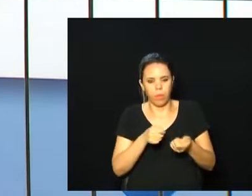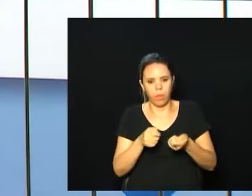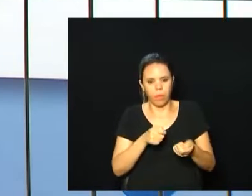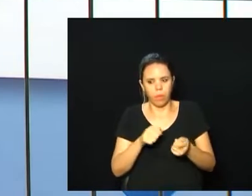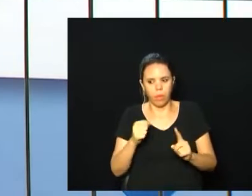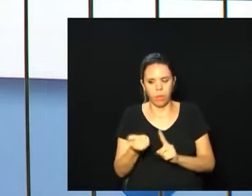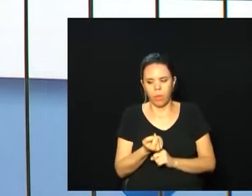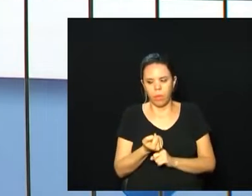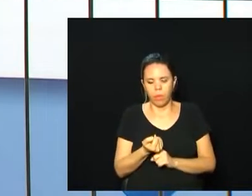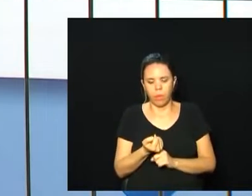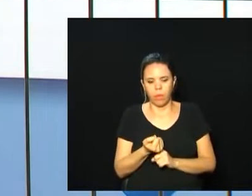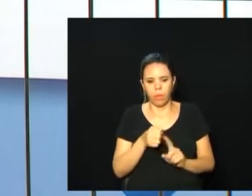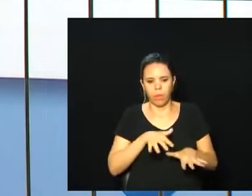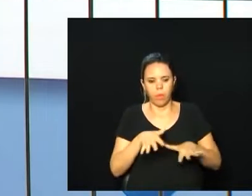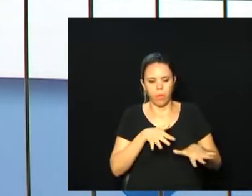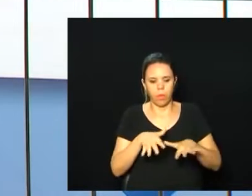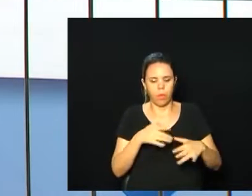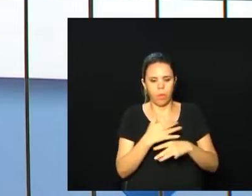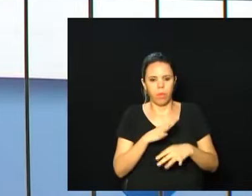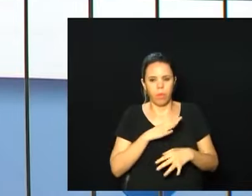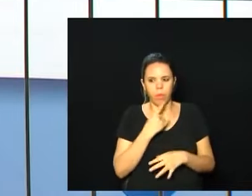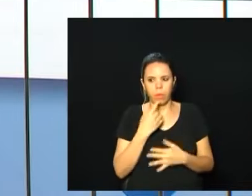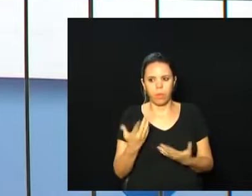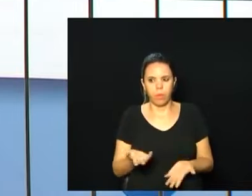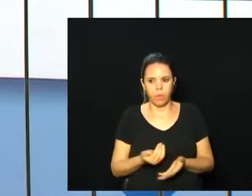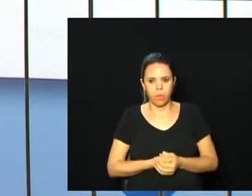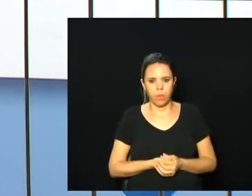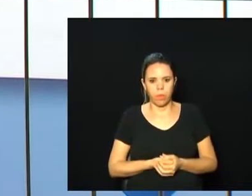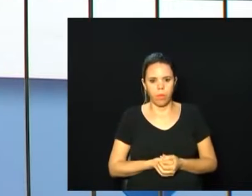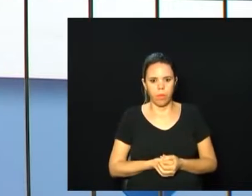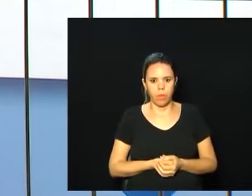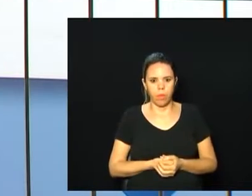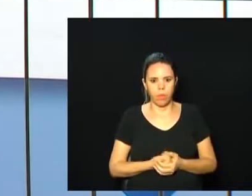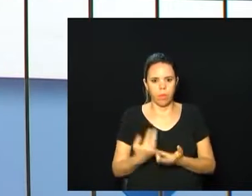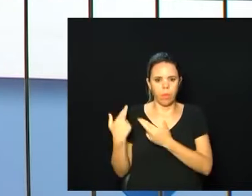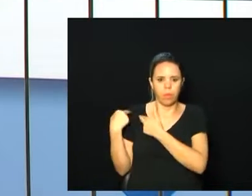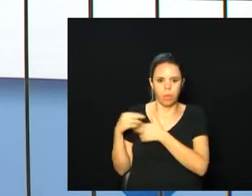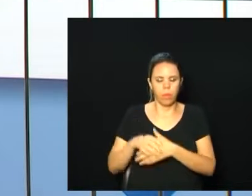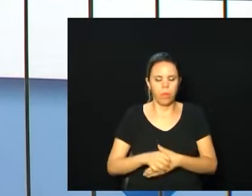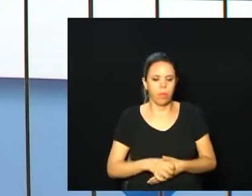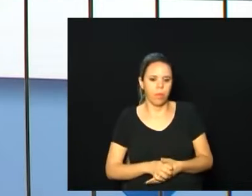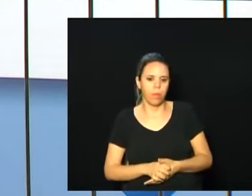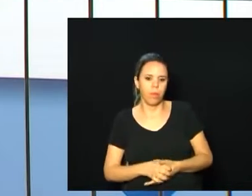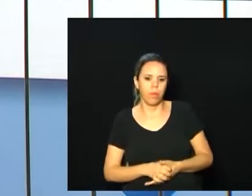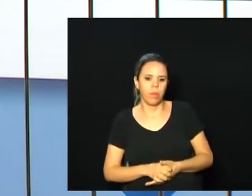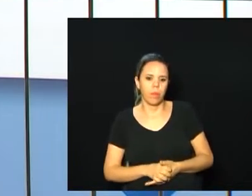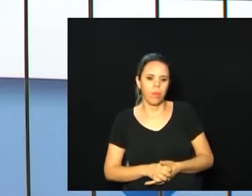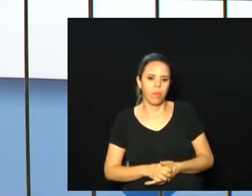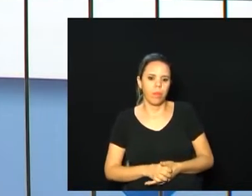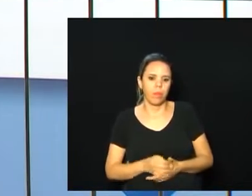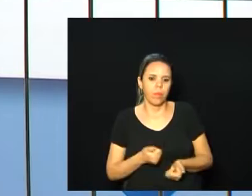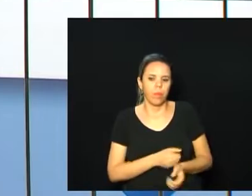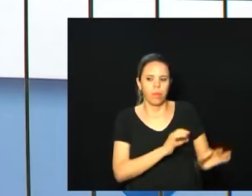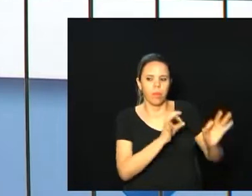das políticas de mobilidade urbana aqui de Campinas. E entre as competências estão